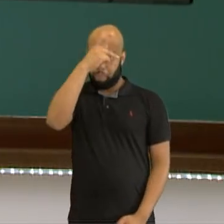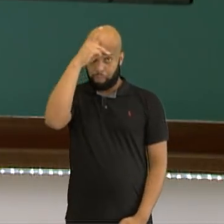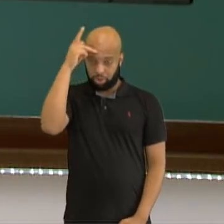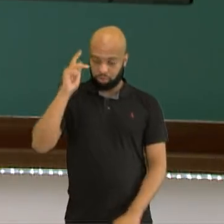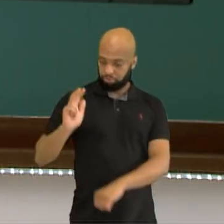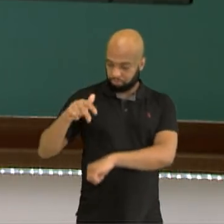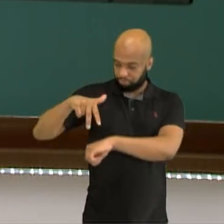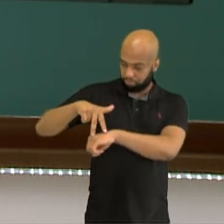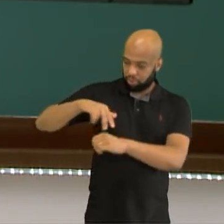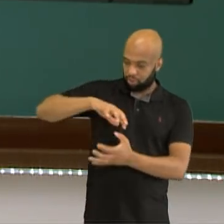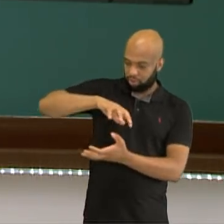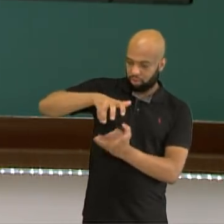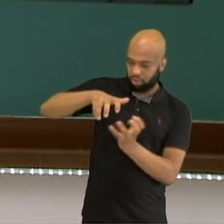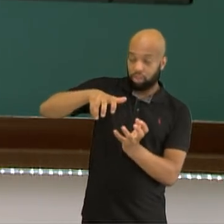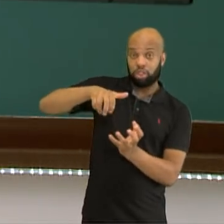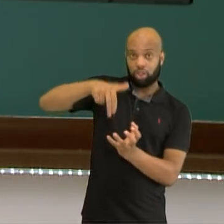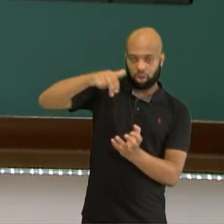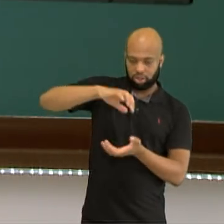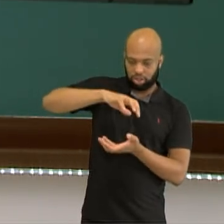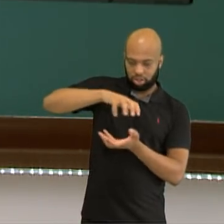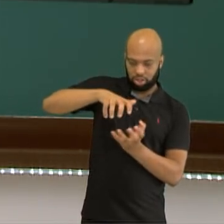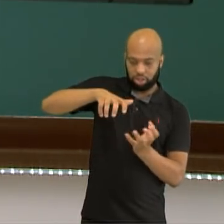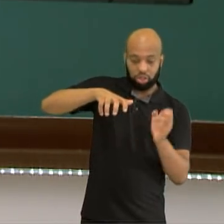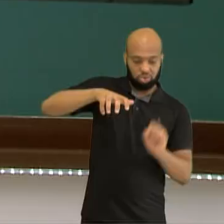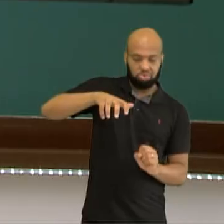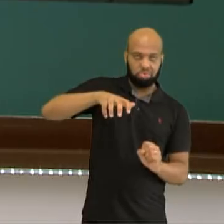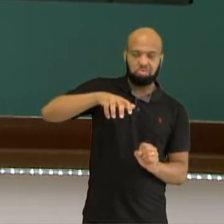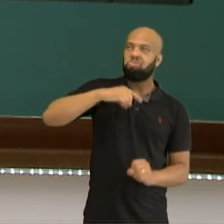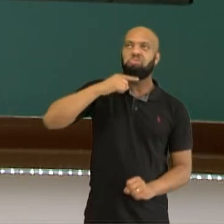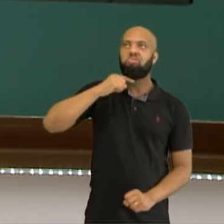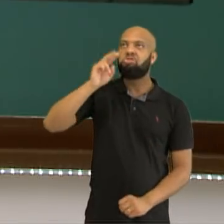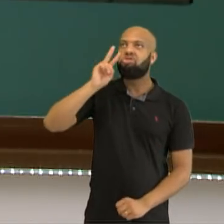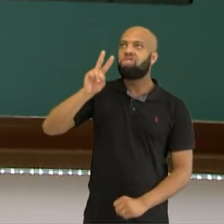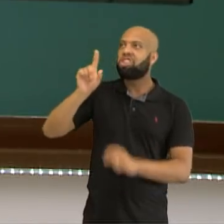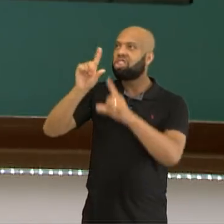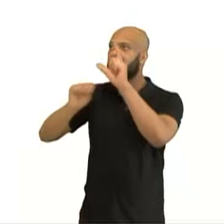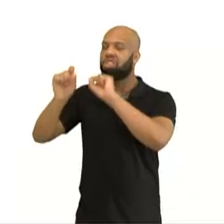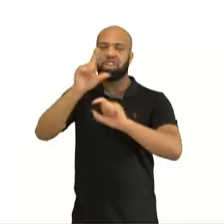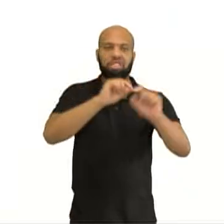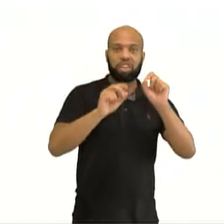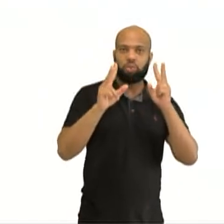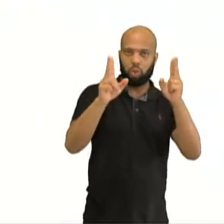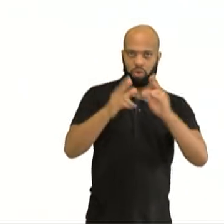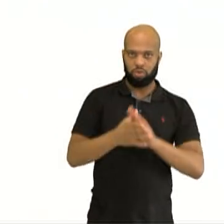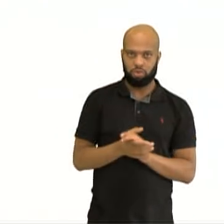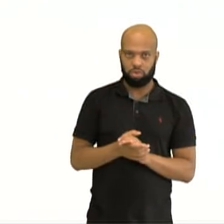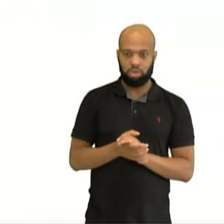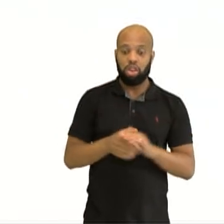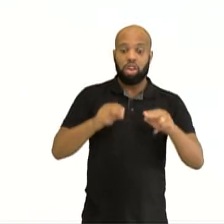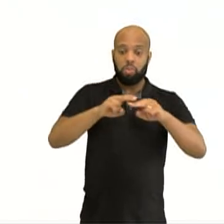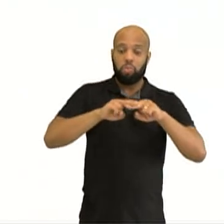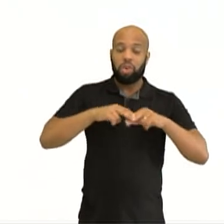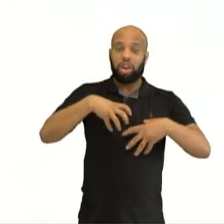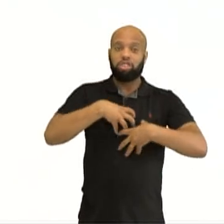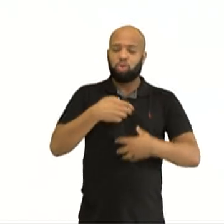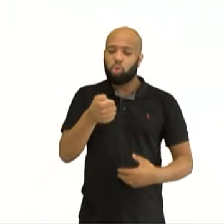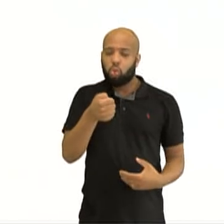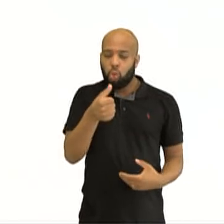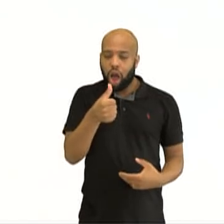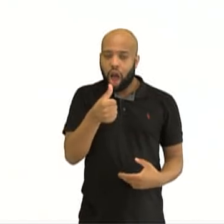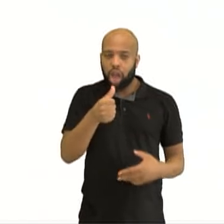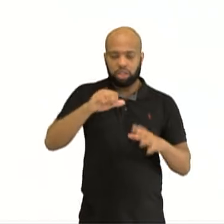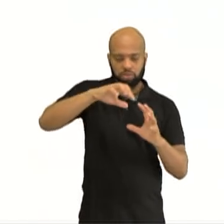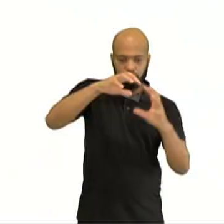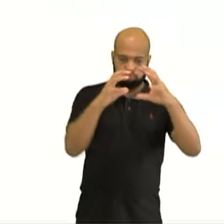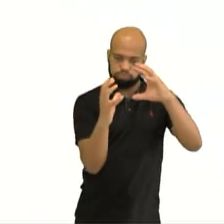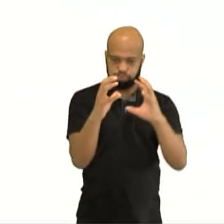hemisfério norte e outro no sul não conseguem ver as mesmas estrelas? em razão da forma quase esférica da